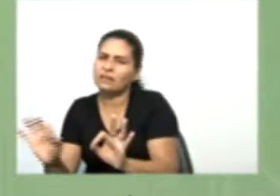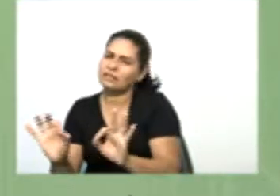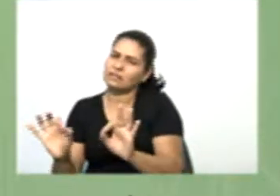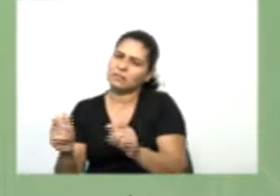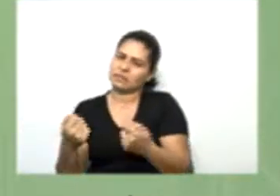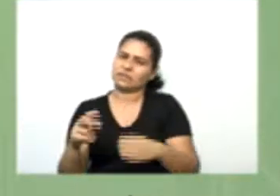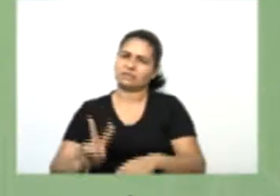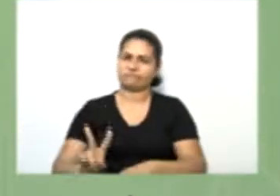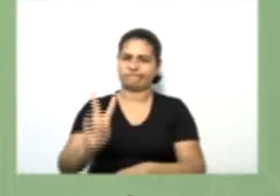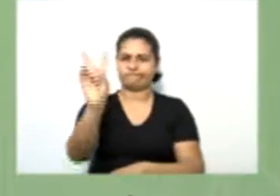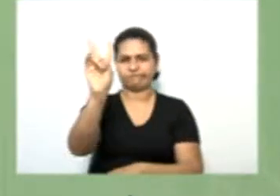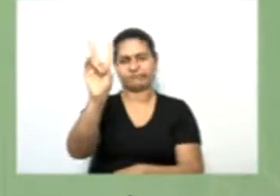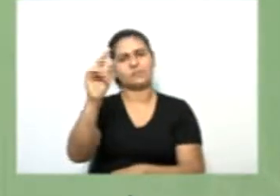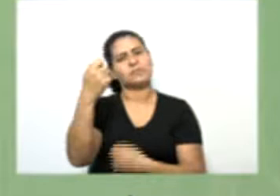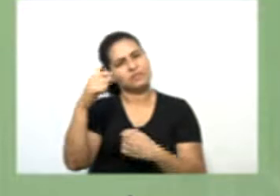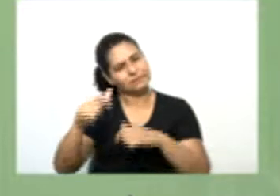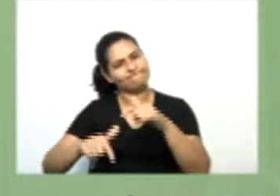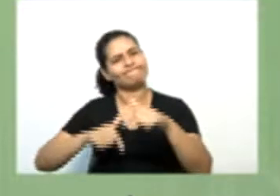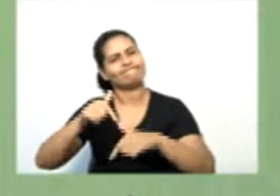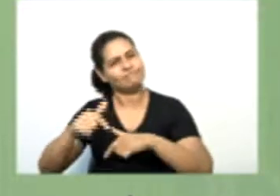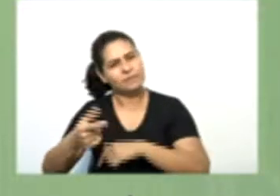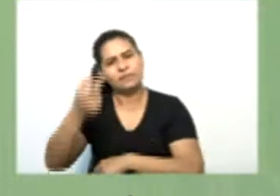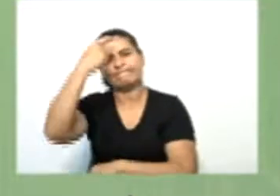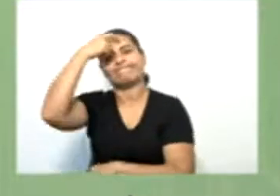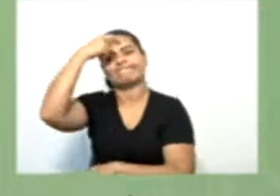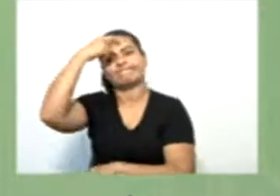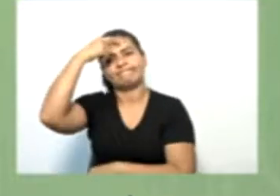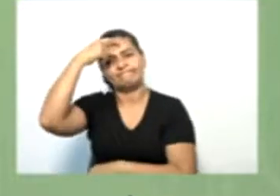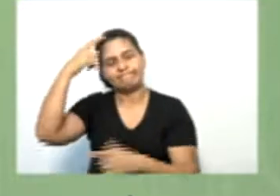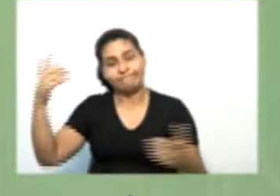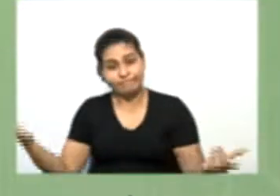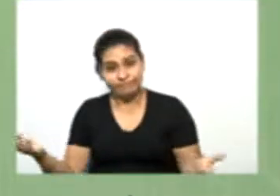valores que precisam ser bem trabalhados, bem